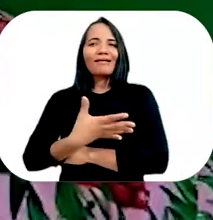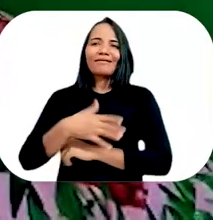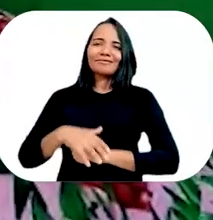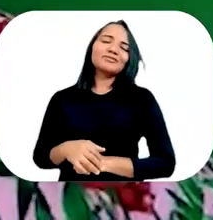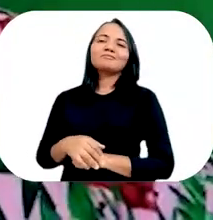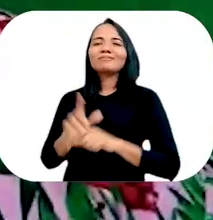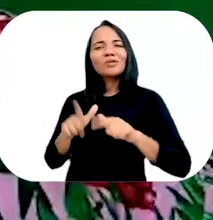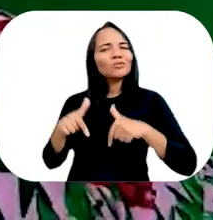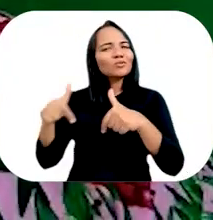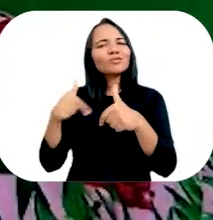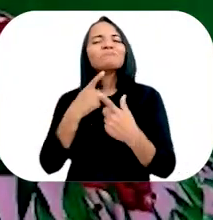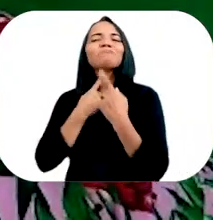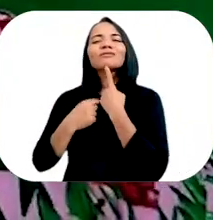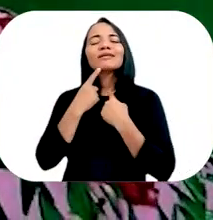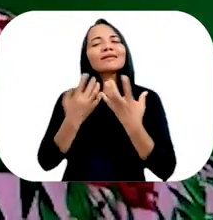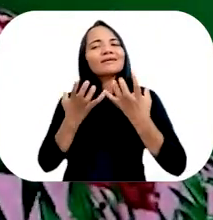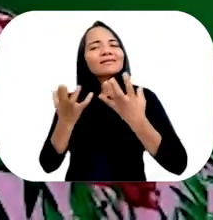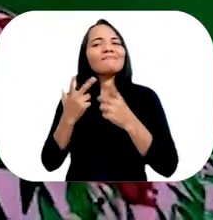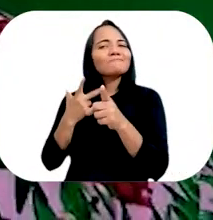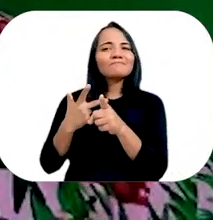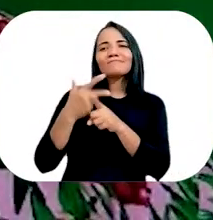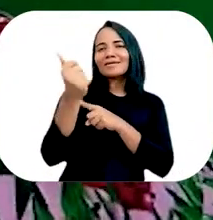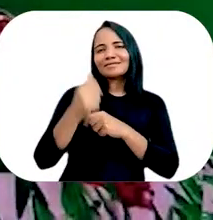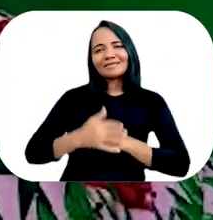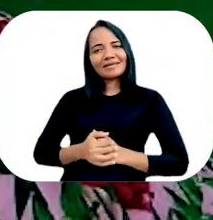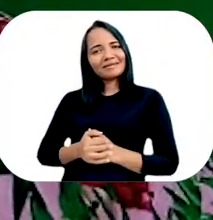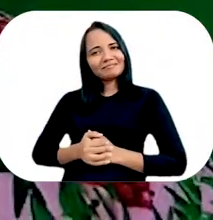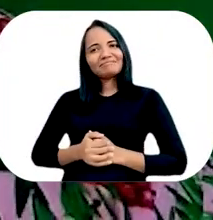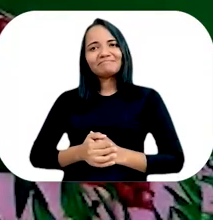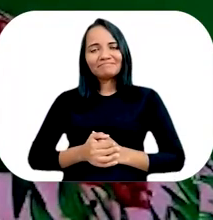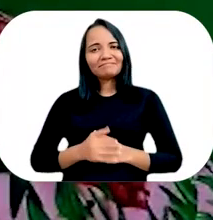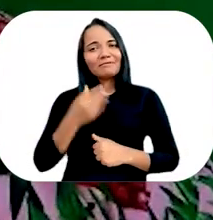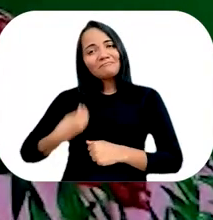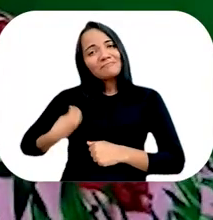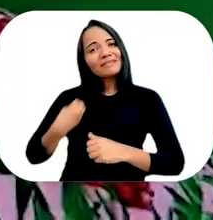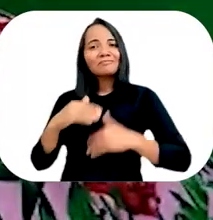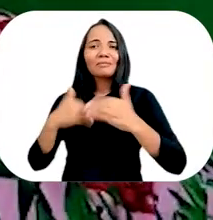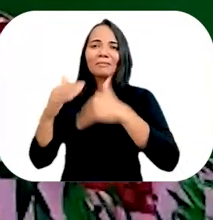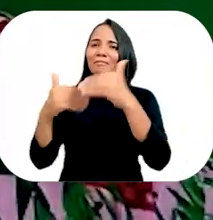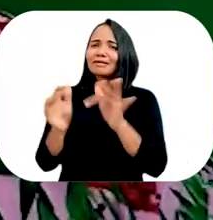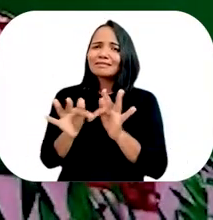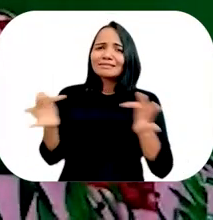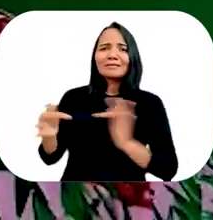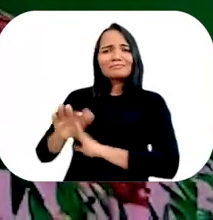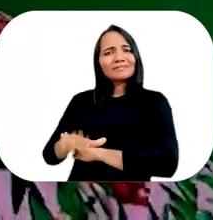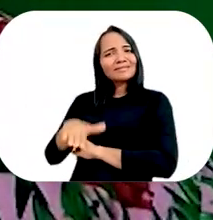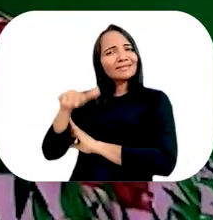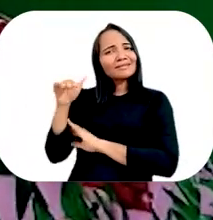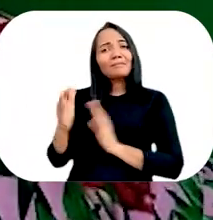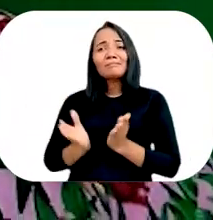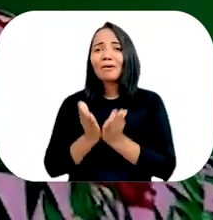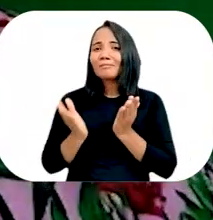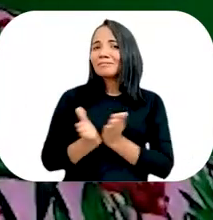garra, aquela vontade de vencer na vida, uma criança pobre, um jovem lutador. Agora, acima